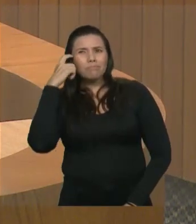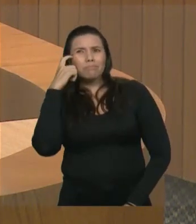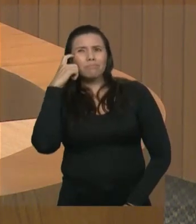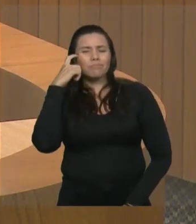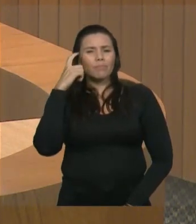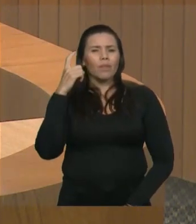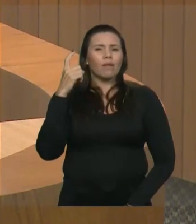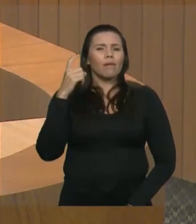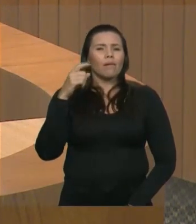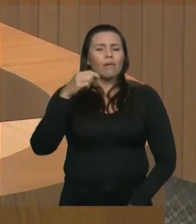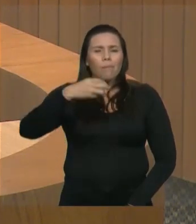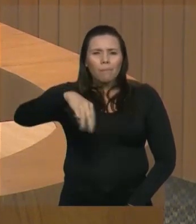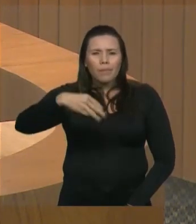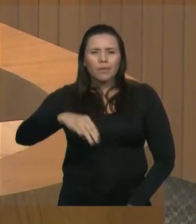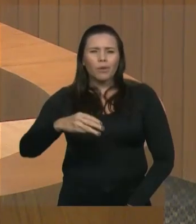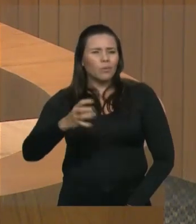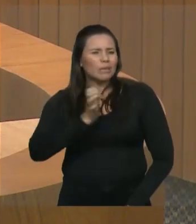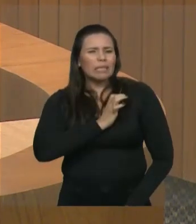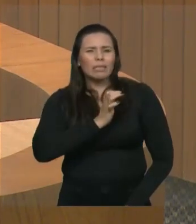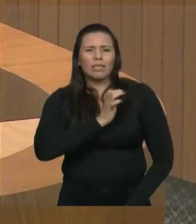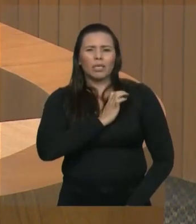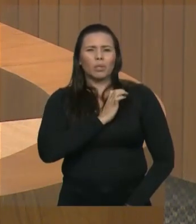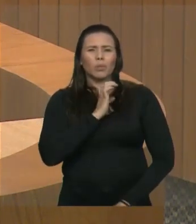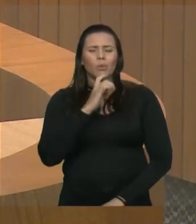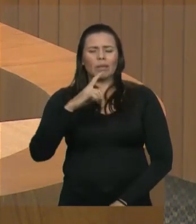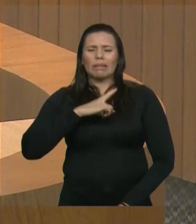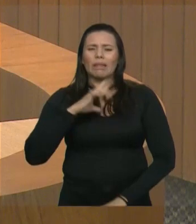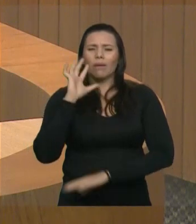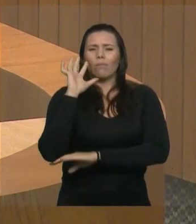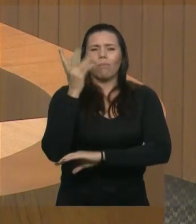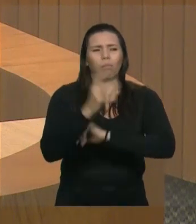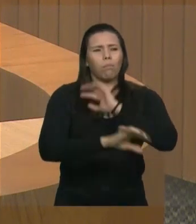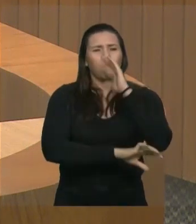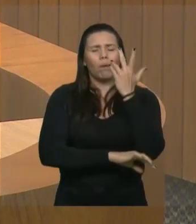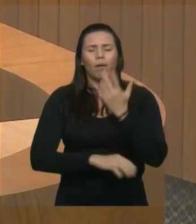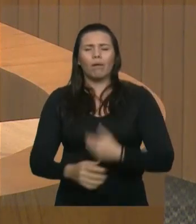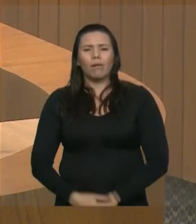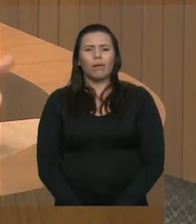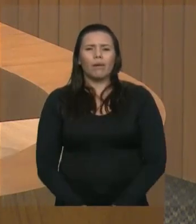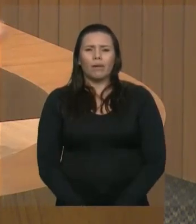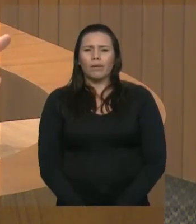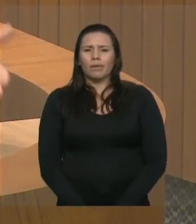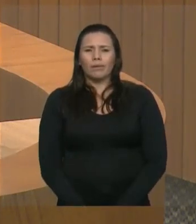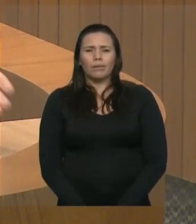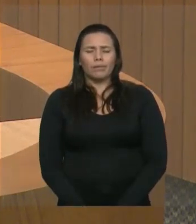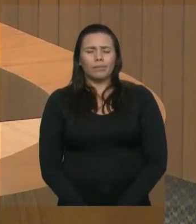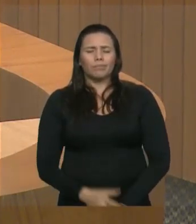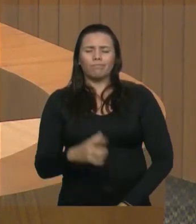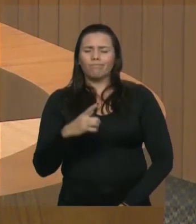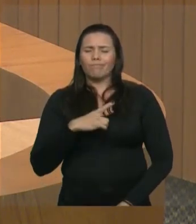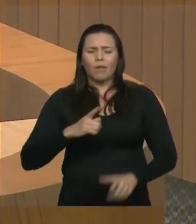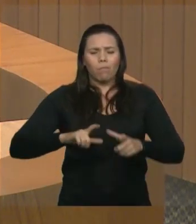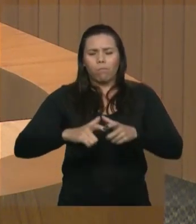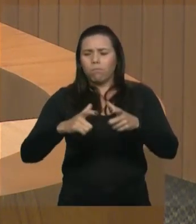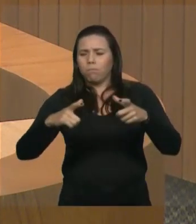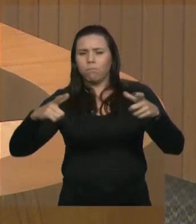minerais, e é um estado mal administrado. É o estado mais pobre da